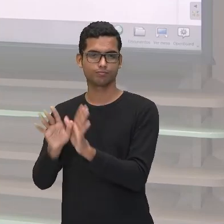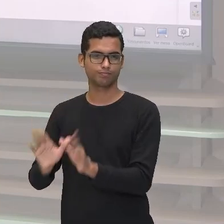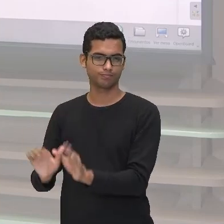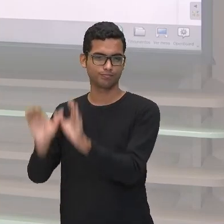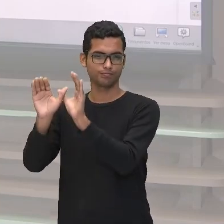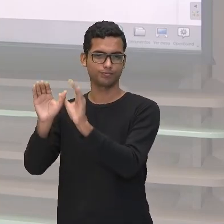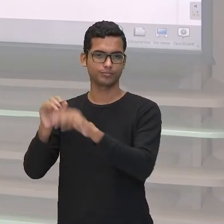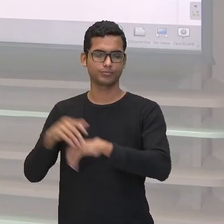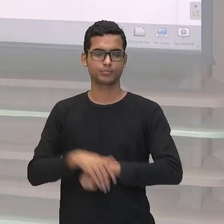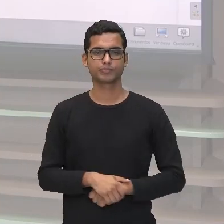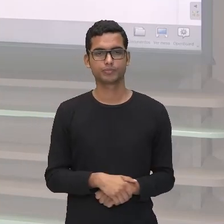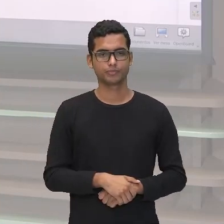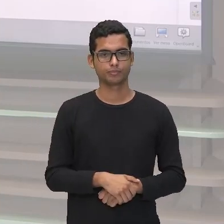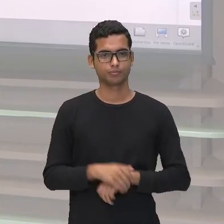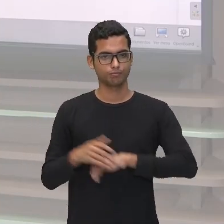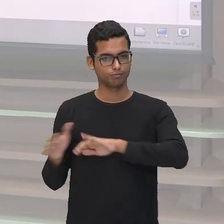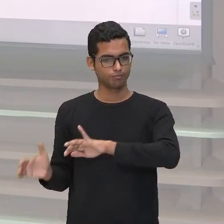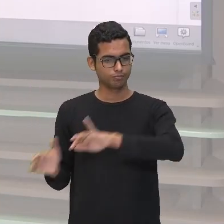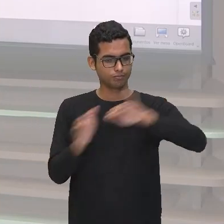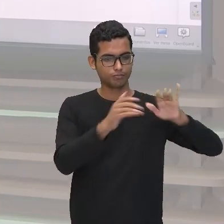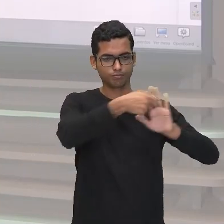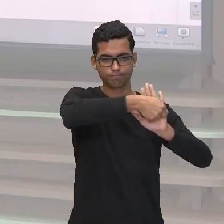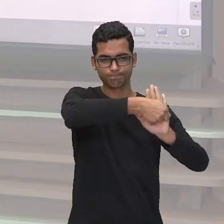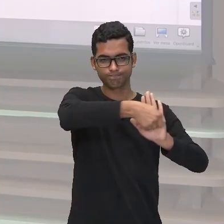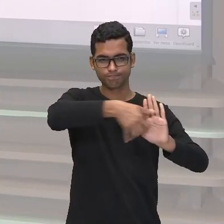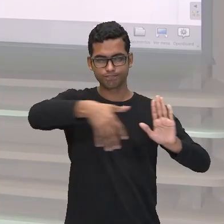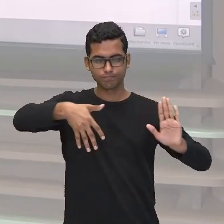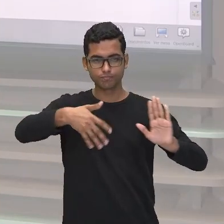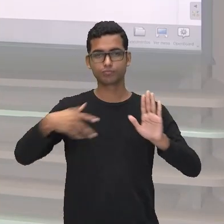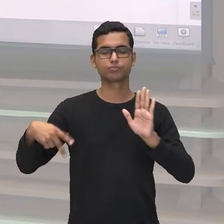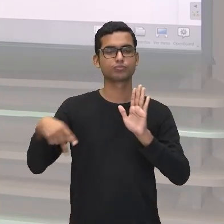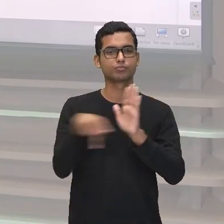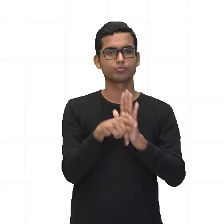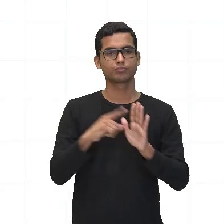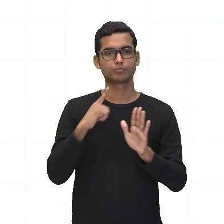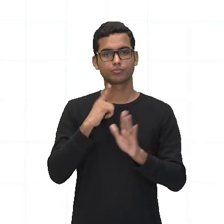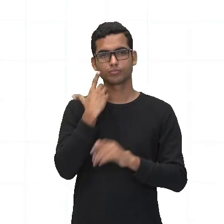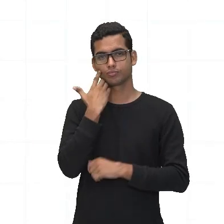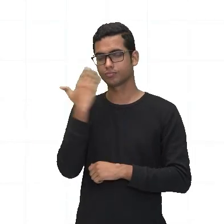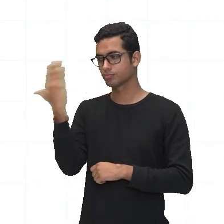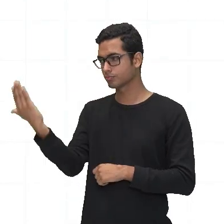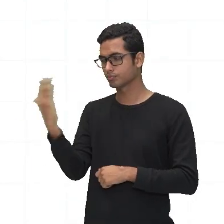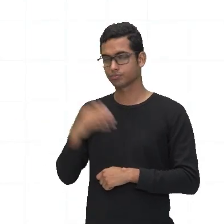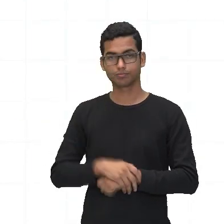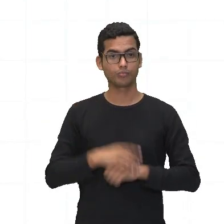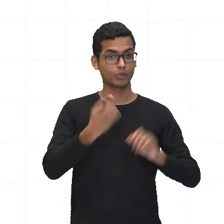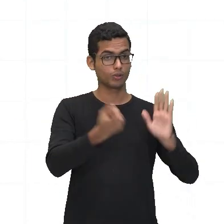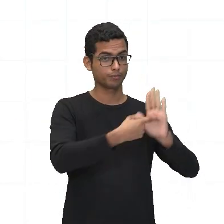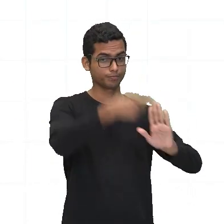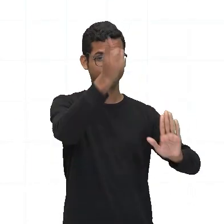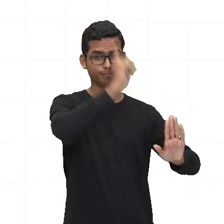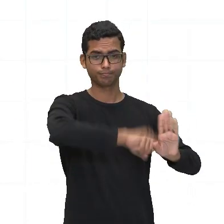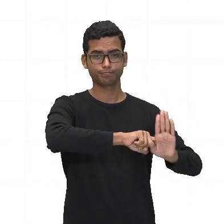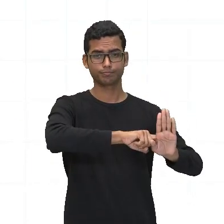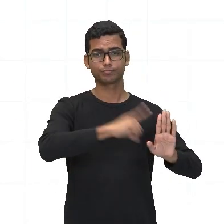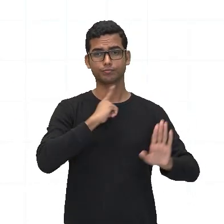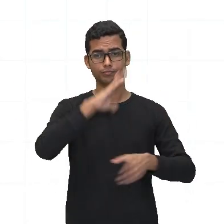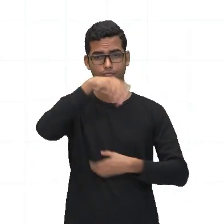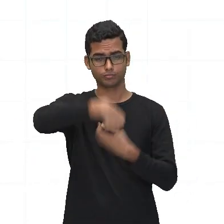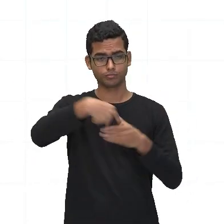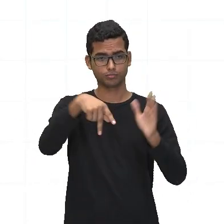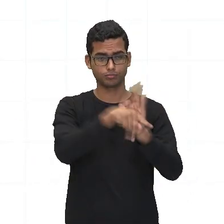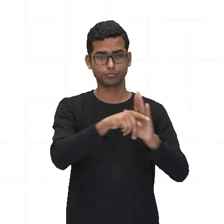agora uma das figuras de linguagem presente nos poemas, que é a metáfora. Vamos lá.